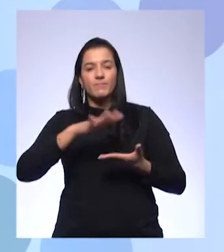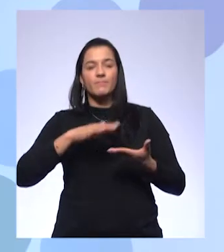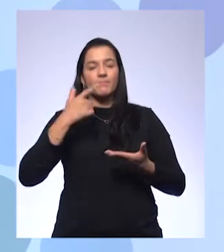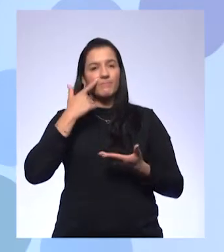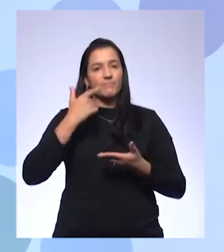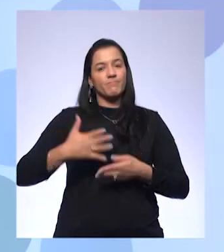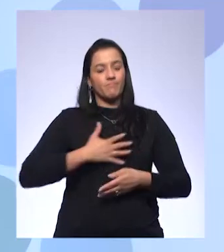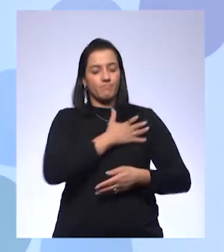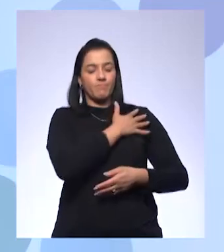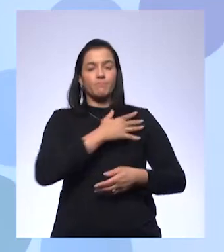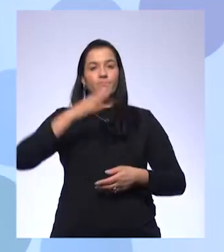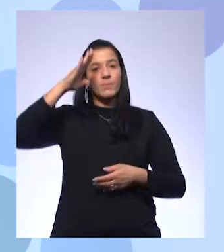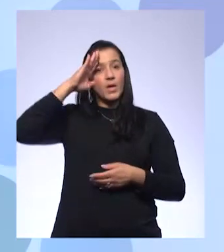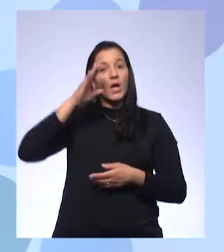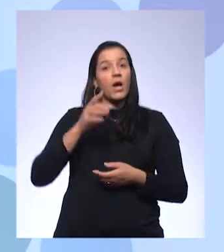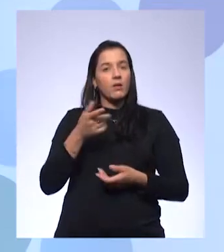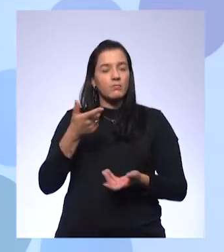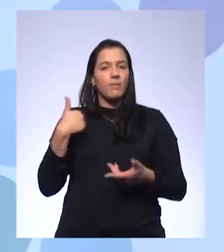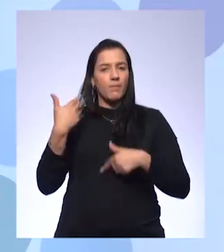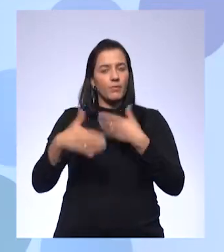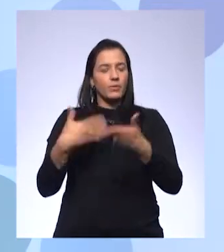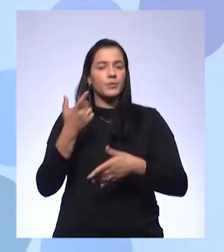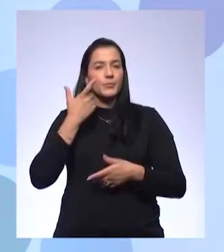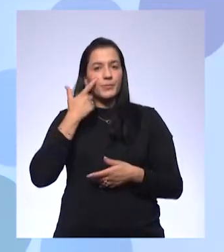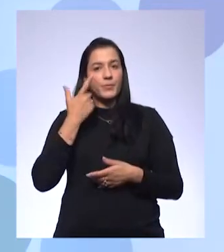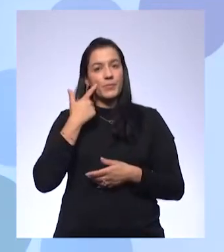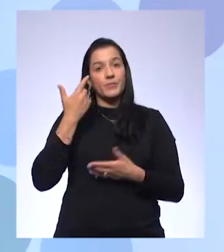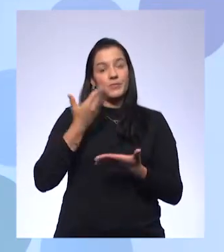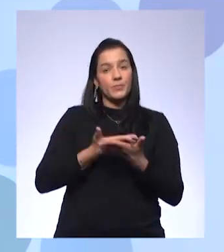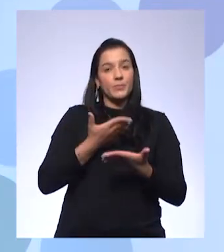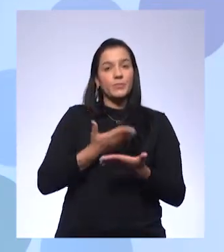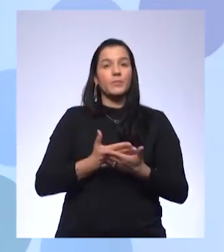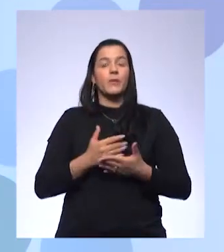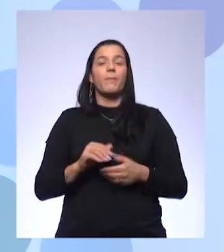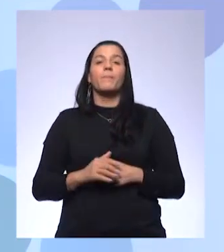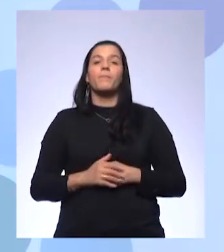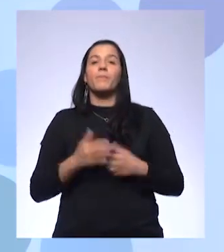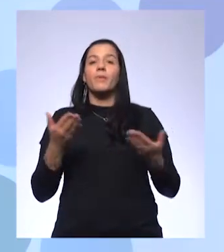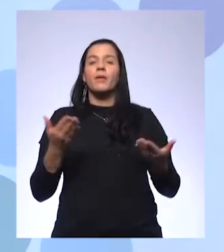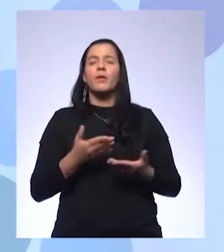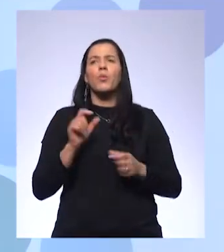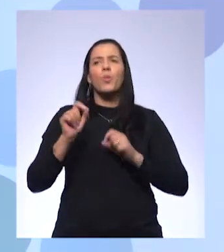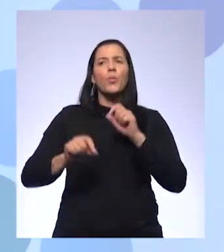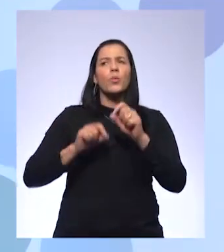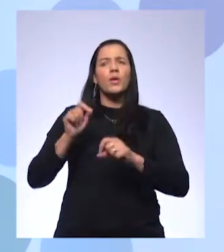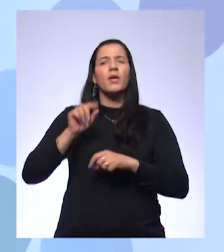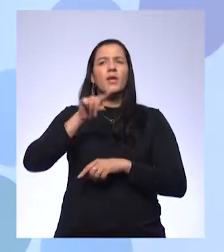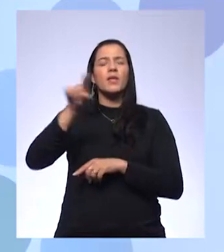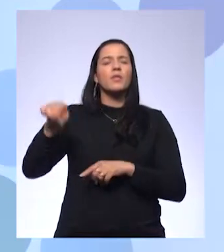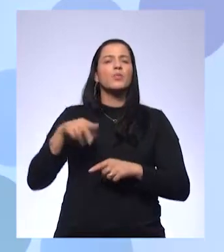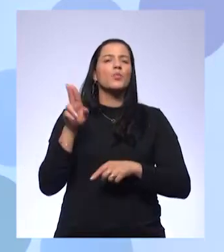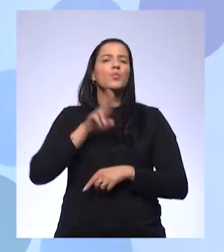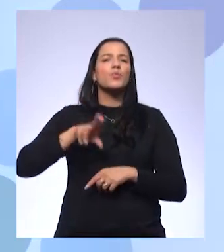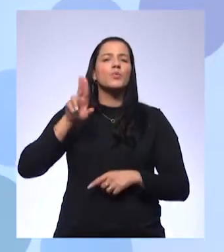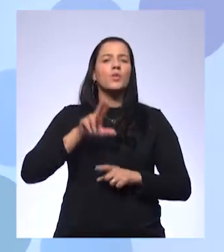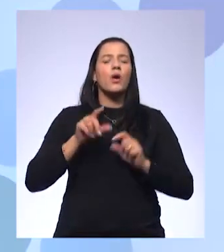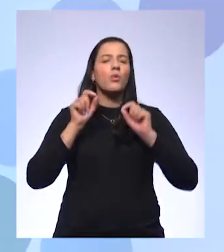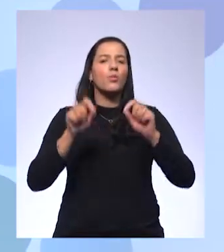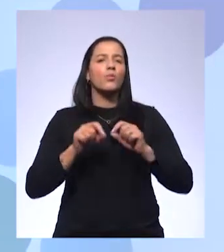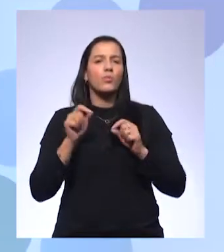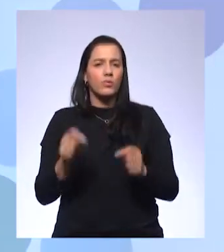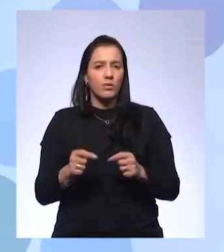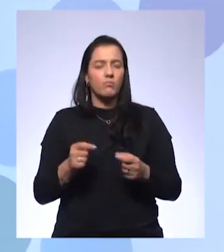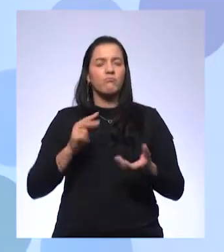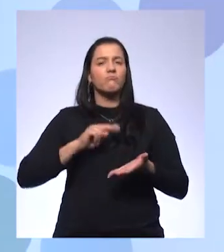vai ver já já quais foram aí os dispositivos legais utilizados pelo regime militar para justificar